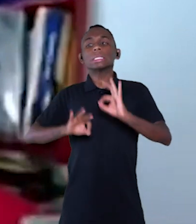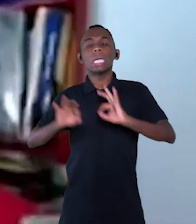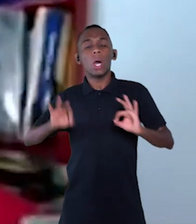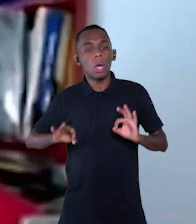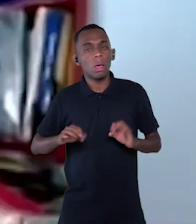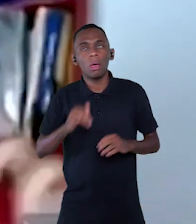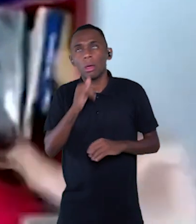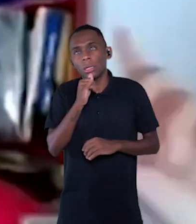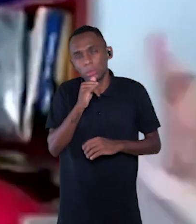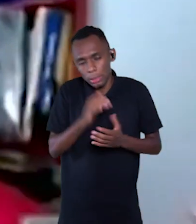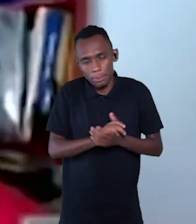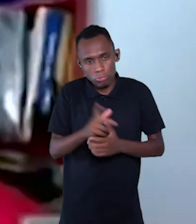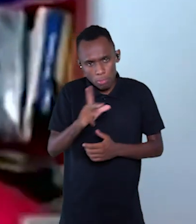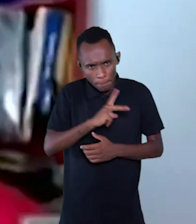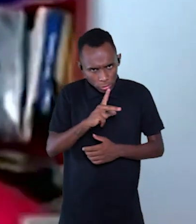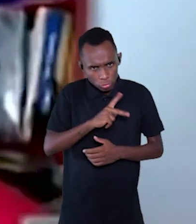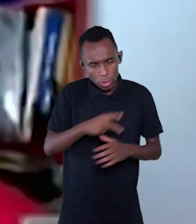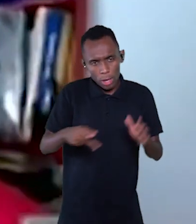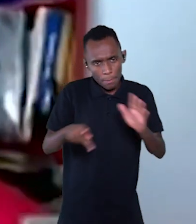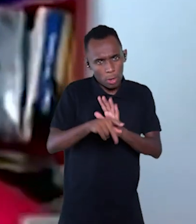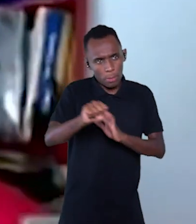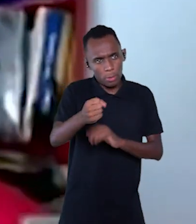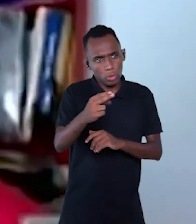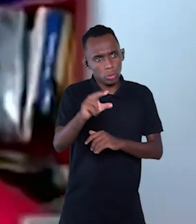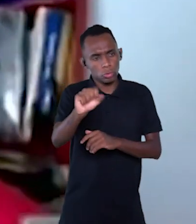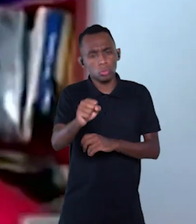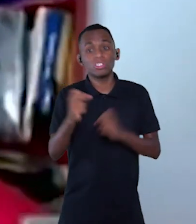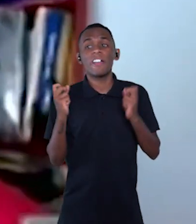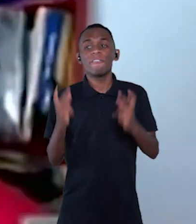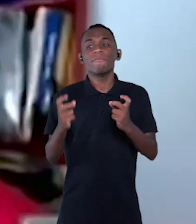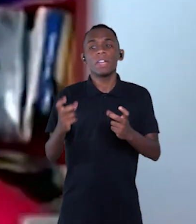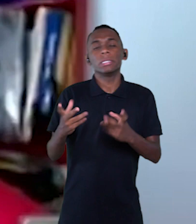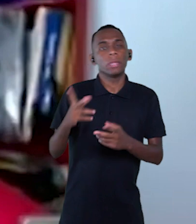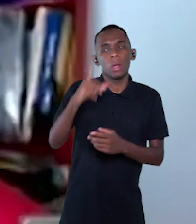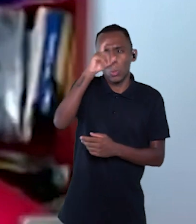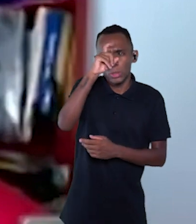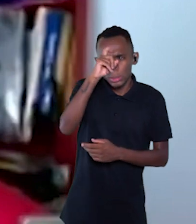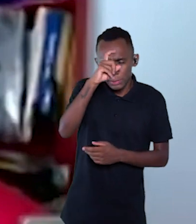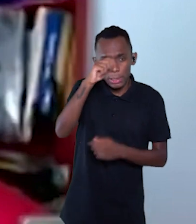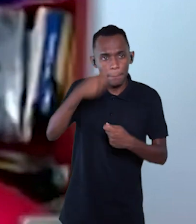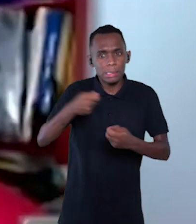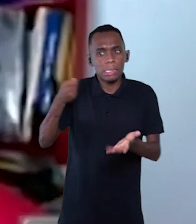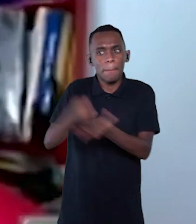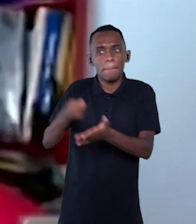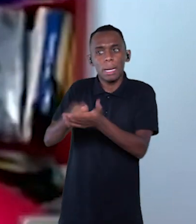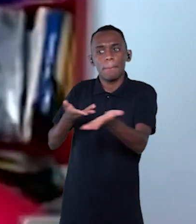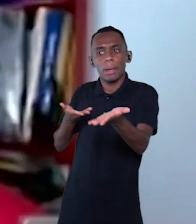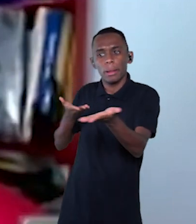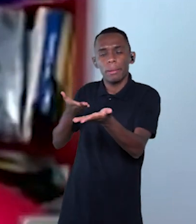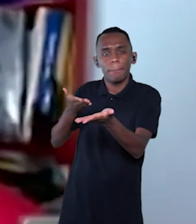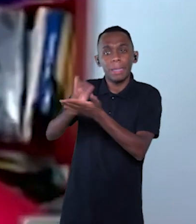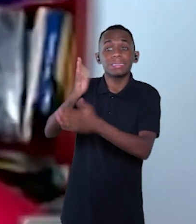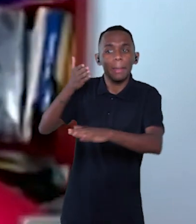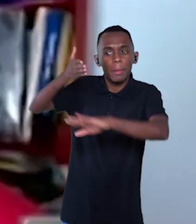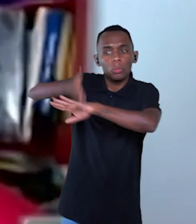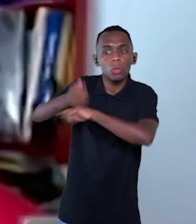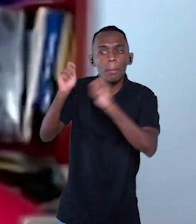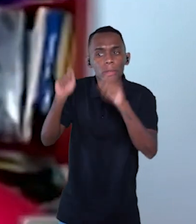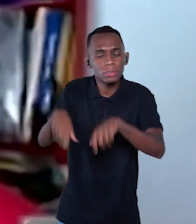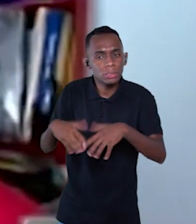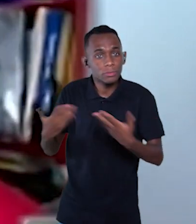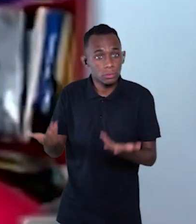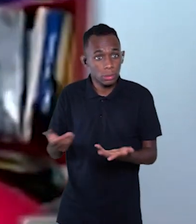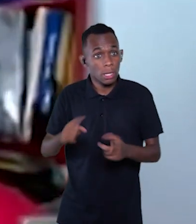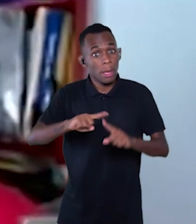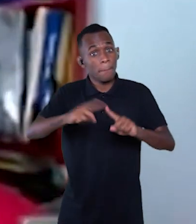tem, por exemplo, a privatização do SUS com a venda de um hospital e a necessidade de pagar para acessar aquele serviço, mas a gente